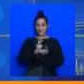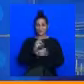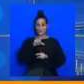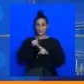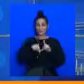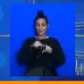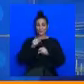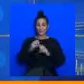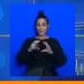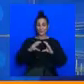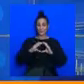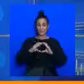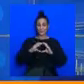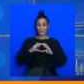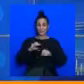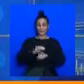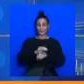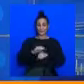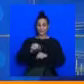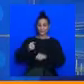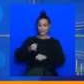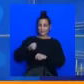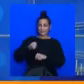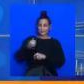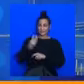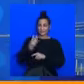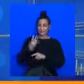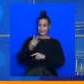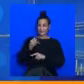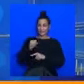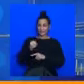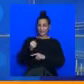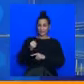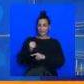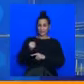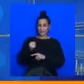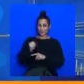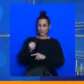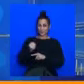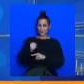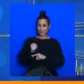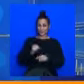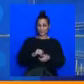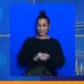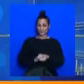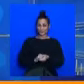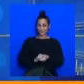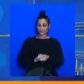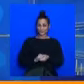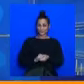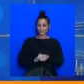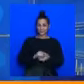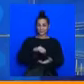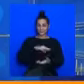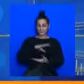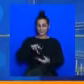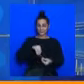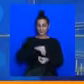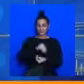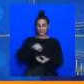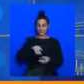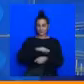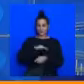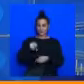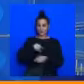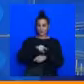seguir sorteando. Bola cinza, número 48. Cinza, 48. O globo segue